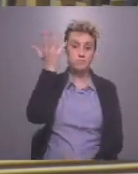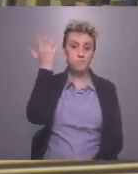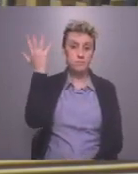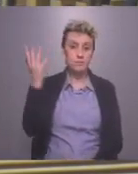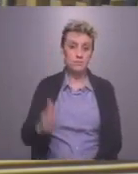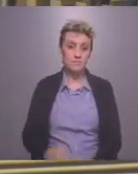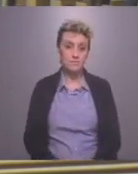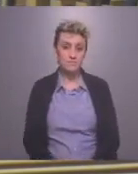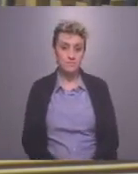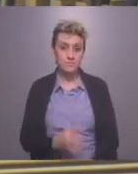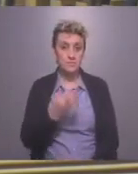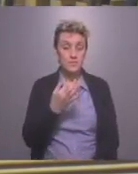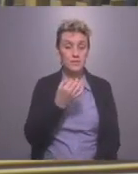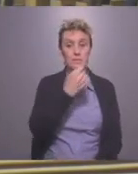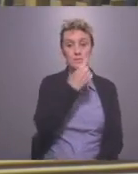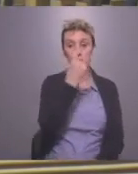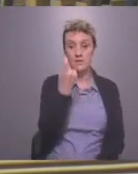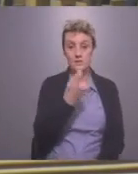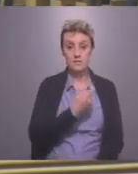alturas.